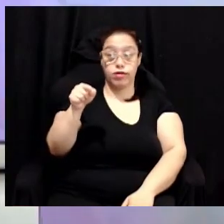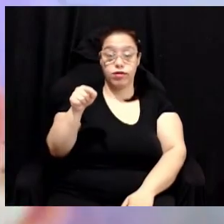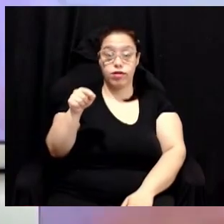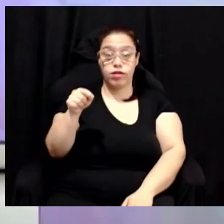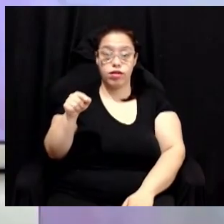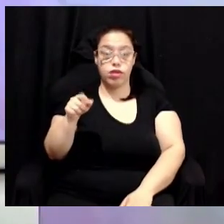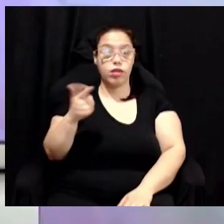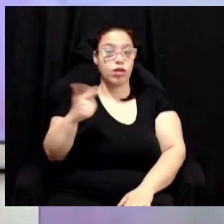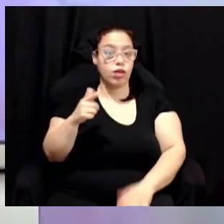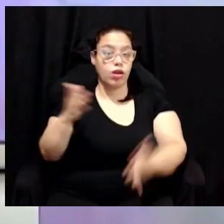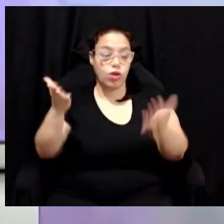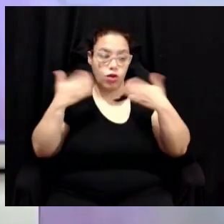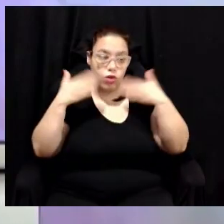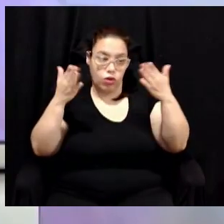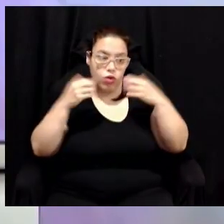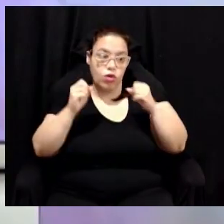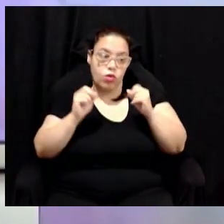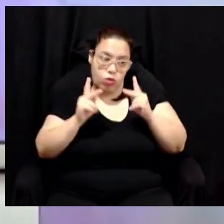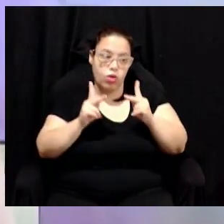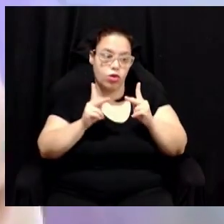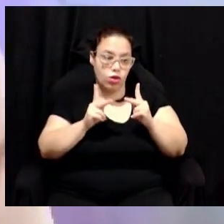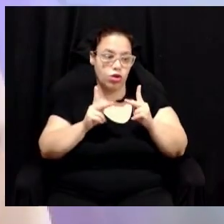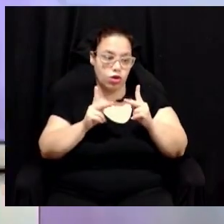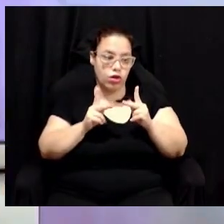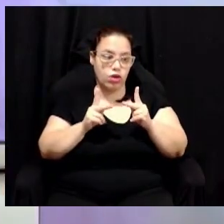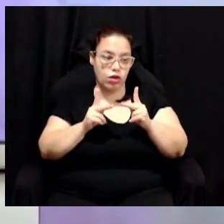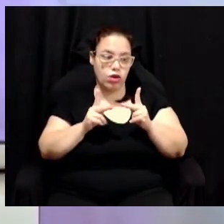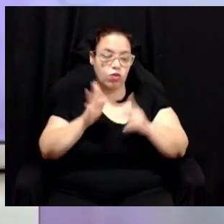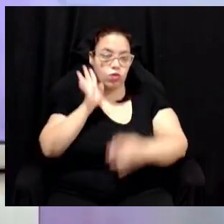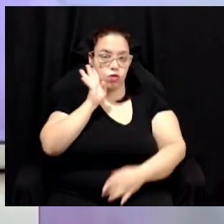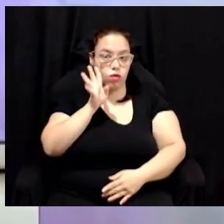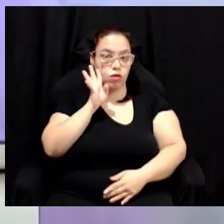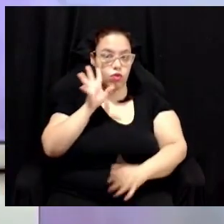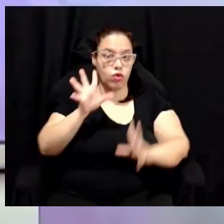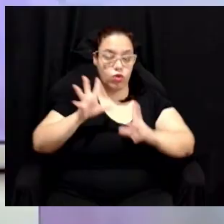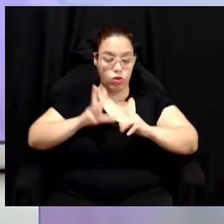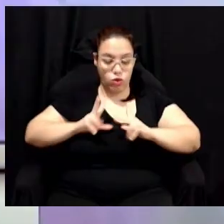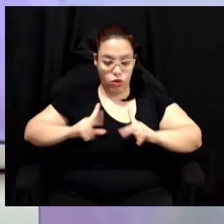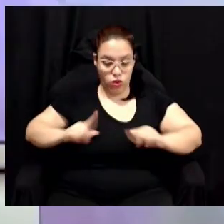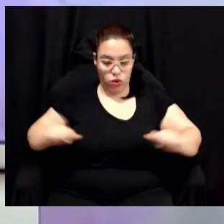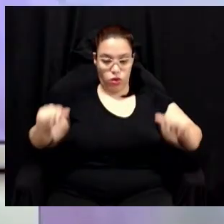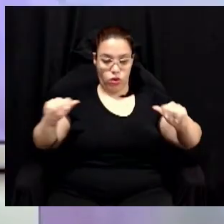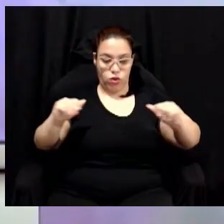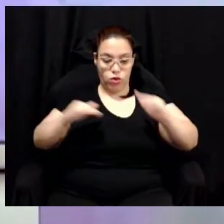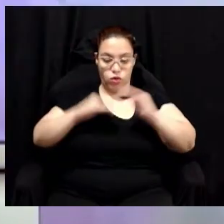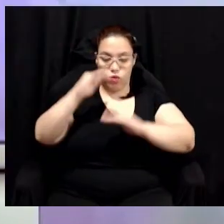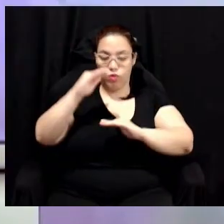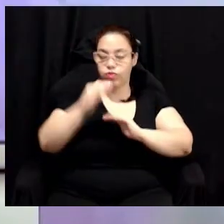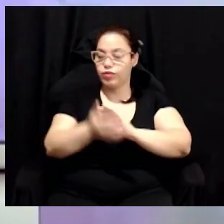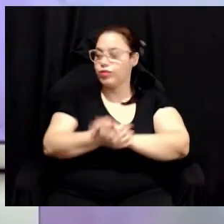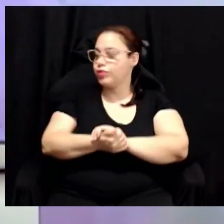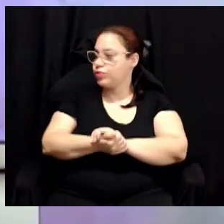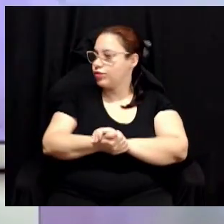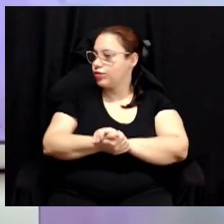colocou gengibre e não teve fogacho, pode consumir, que ele vai ser bem legal para desinflamar o corpo e aumentar a imunidade.